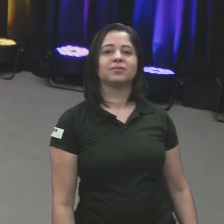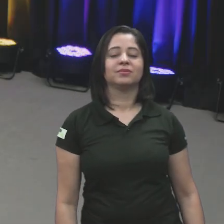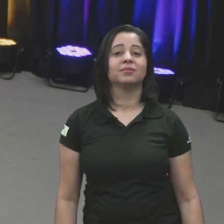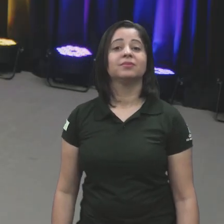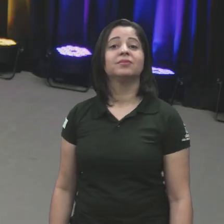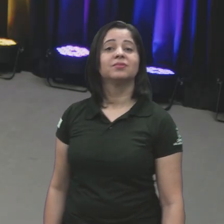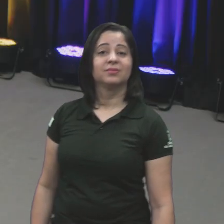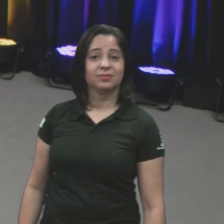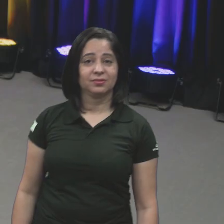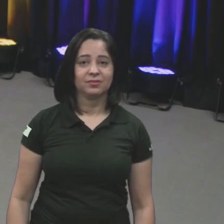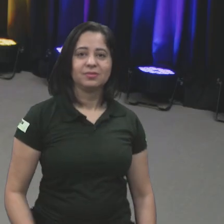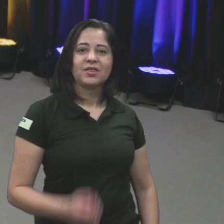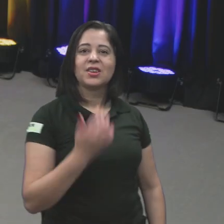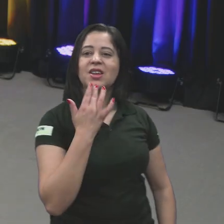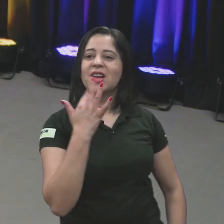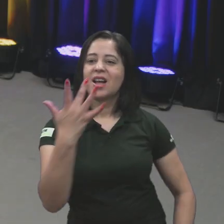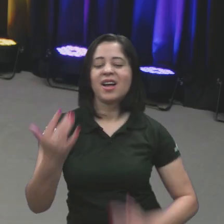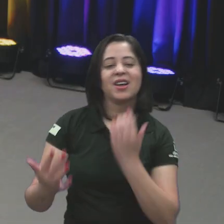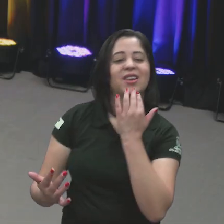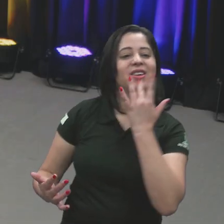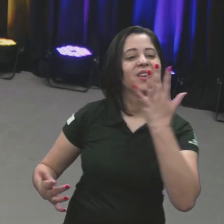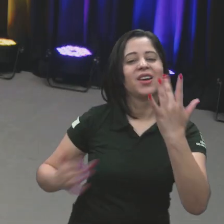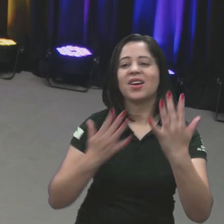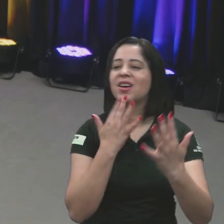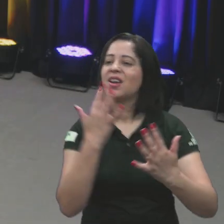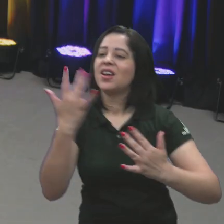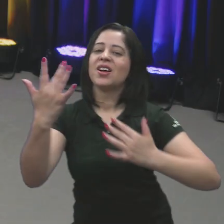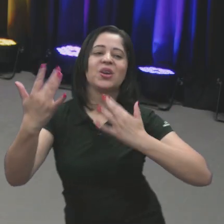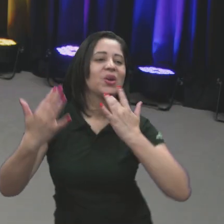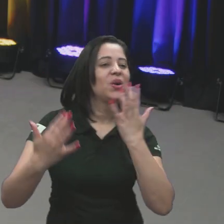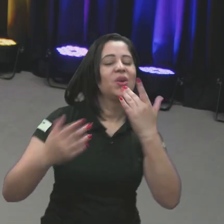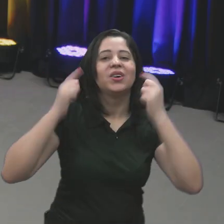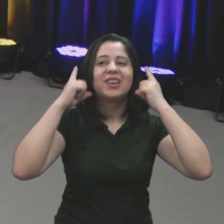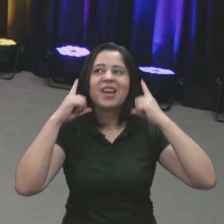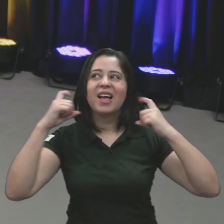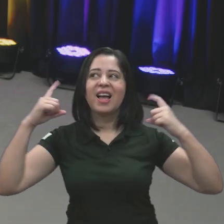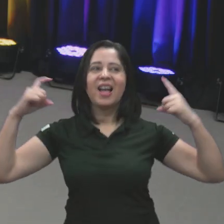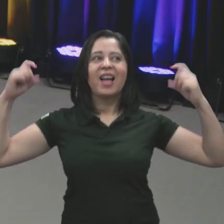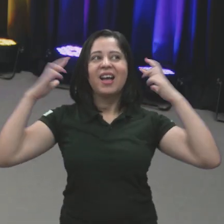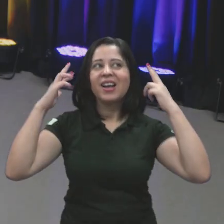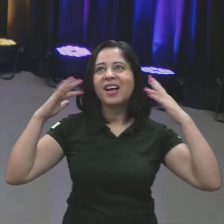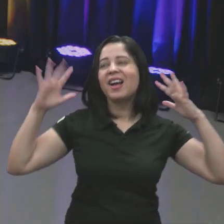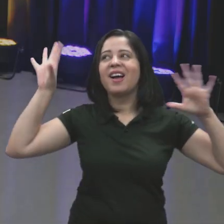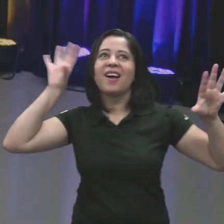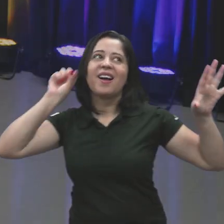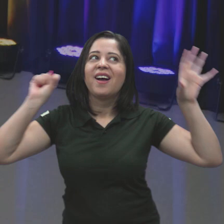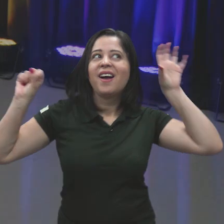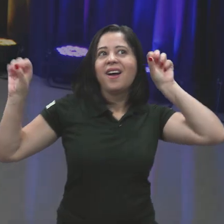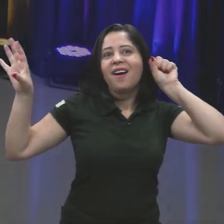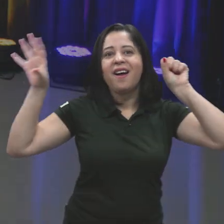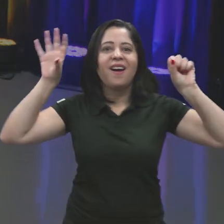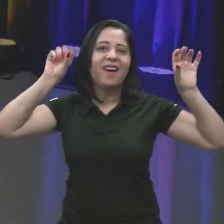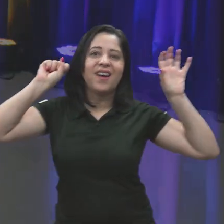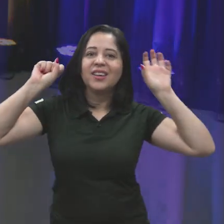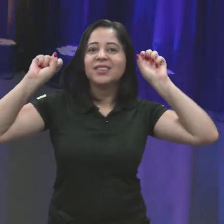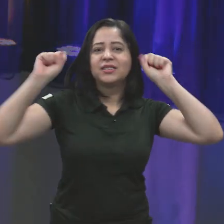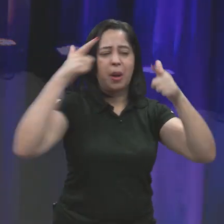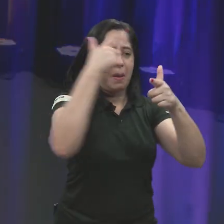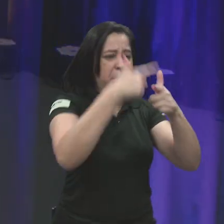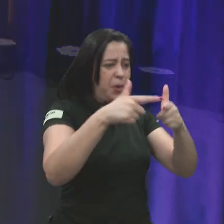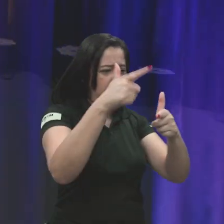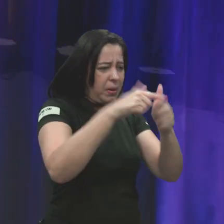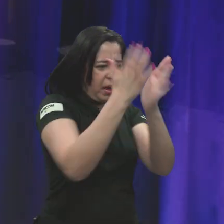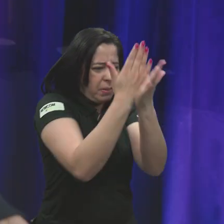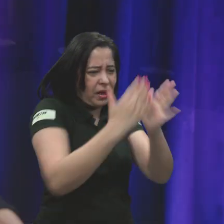Com todas as cores, com todos os tons, pincele a tristeza, disfarce os